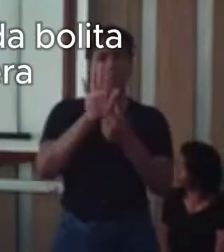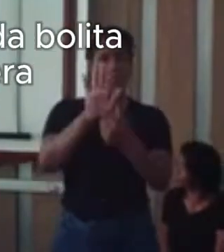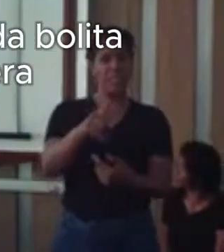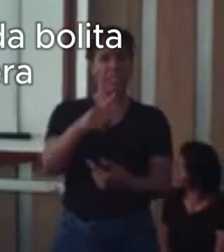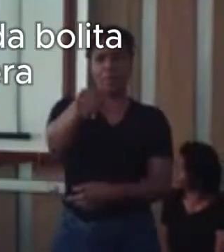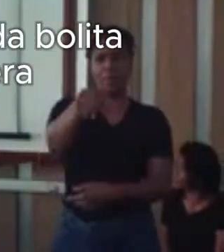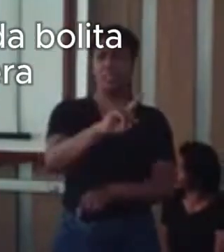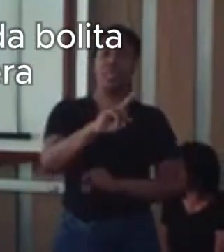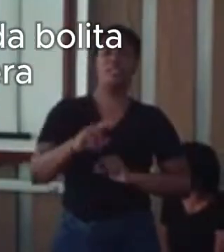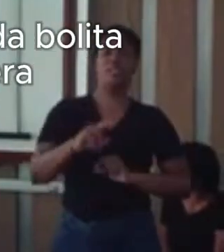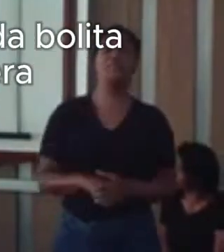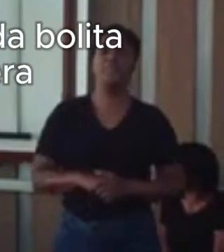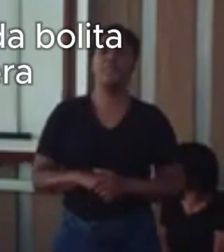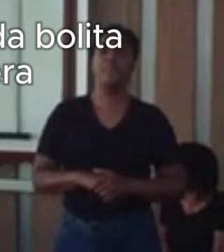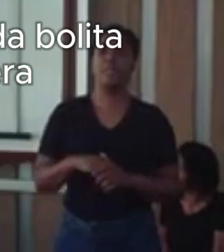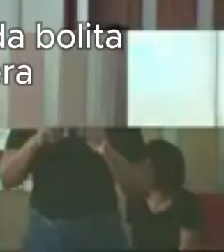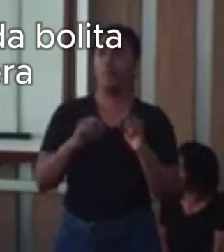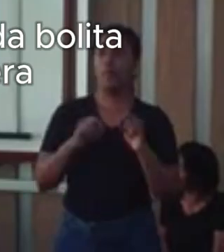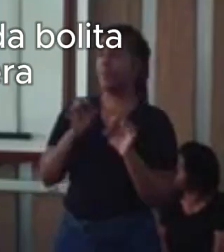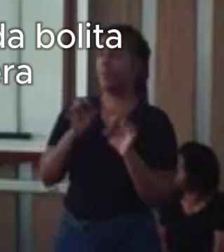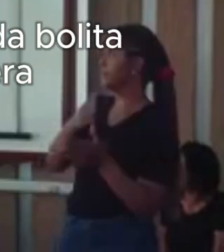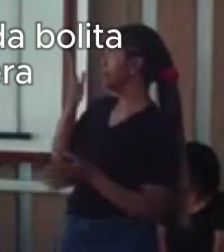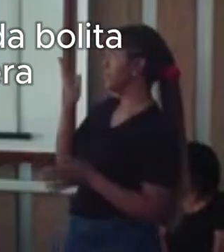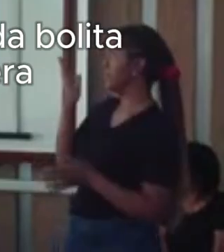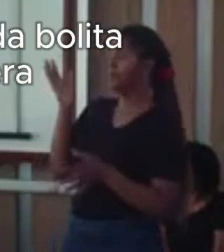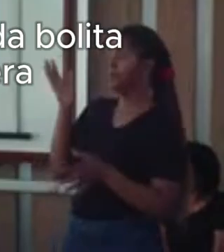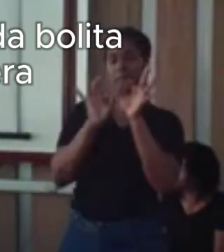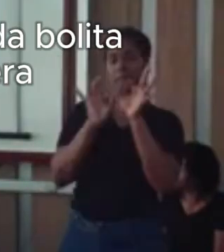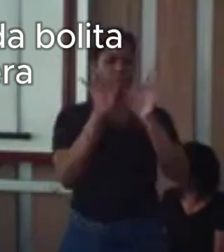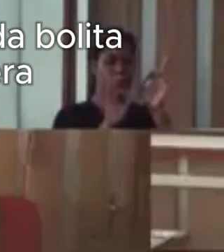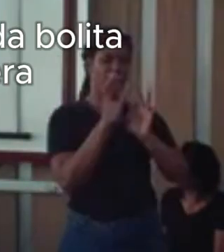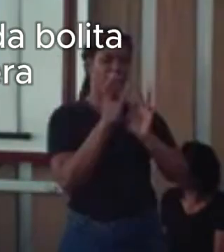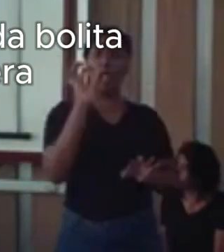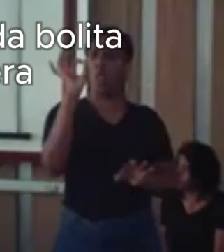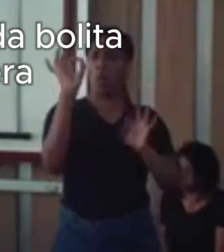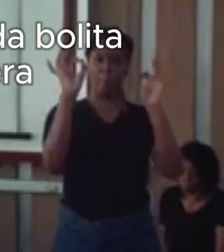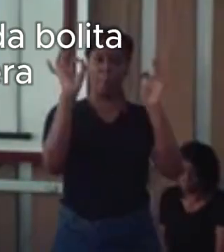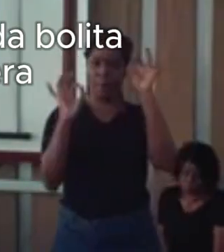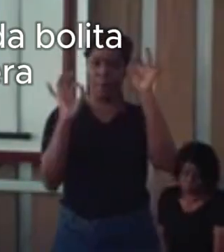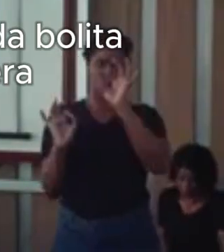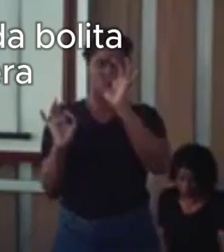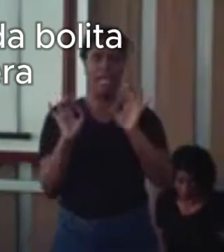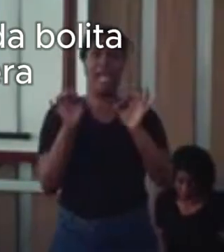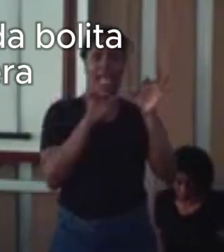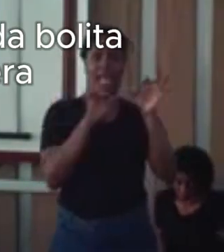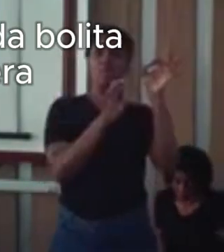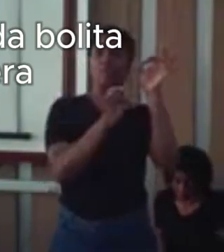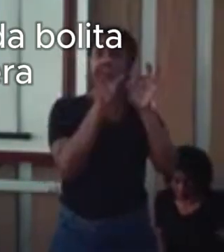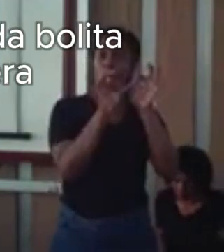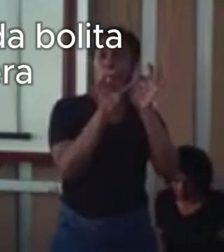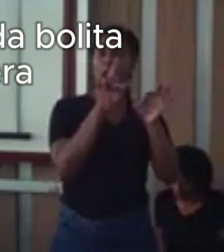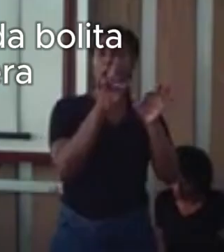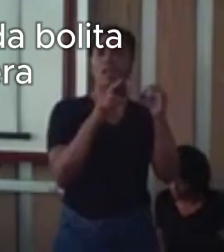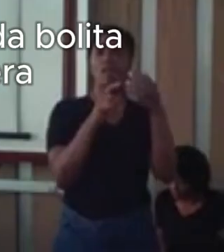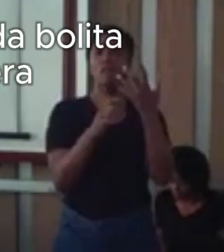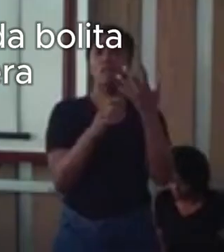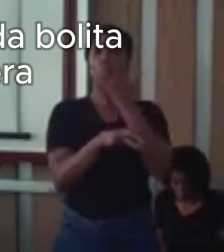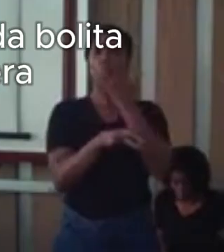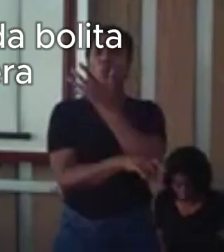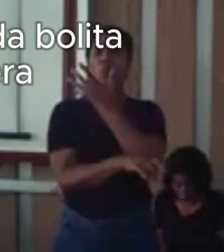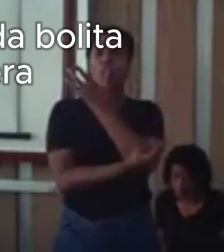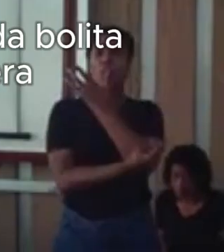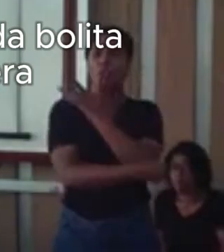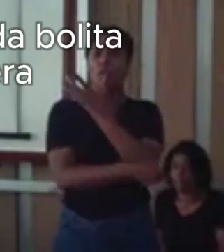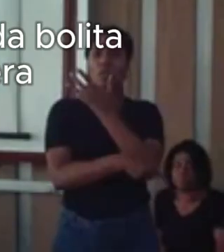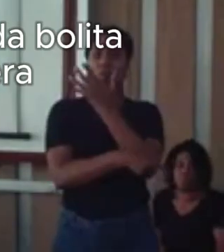que isso aqui são células que estão... Cada bolinha dessa é uma célula, é um neurônio da retina. A retina é considerado o sistema